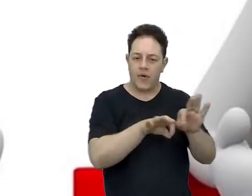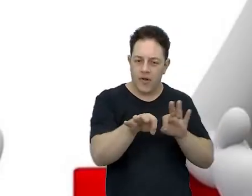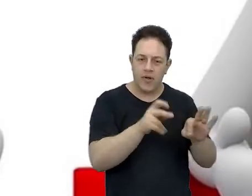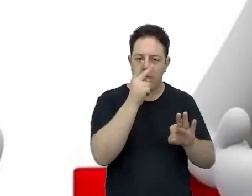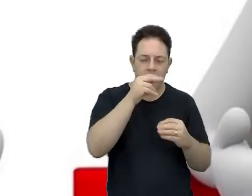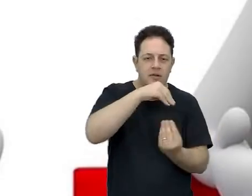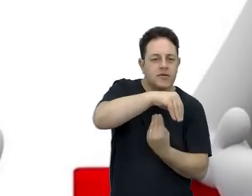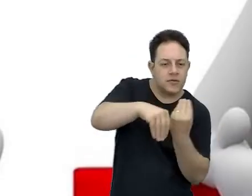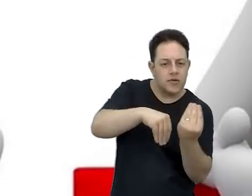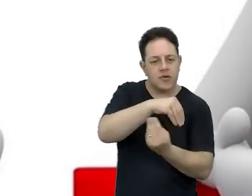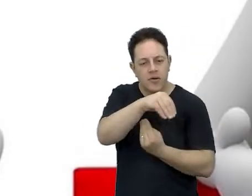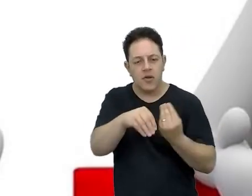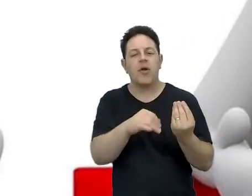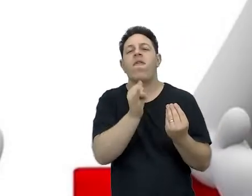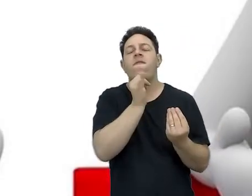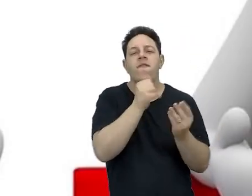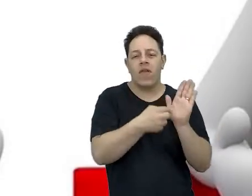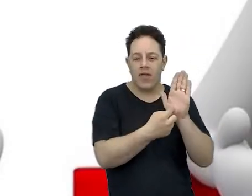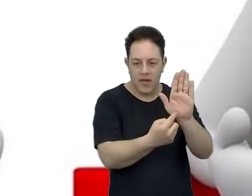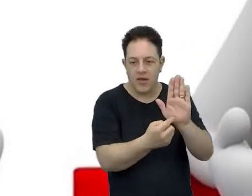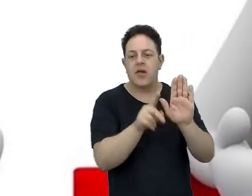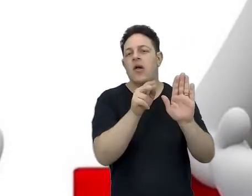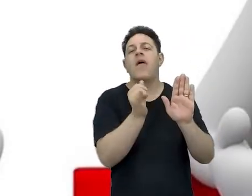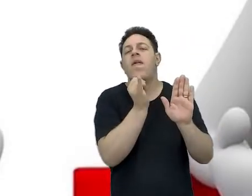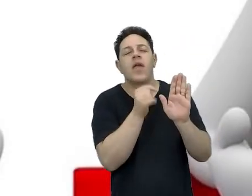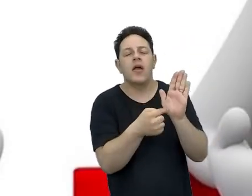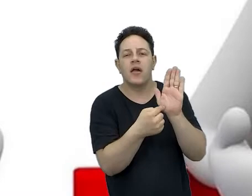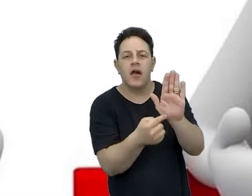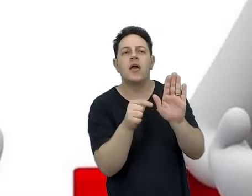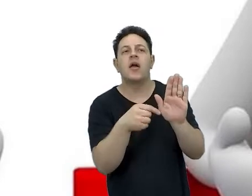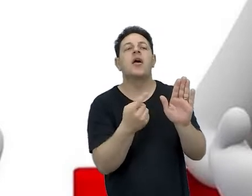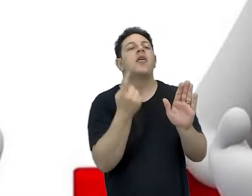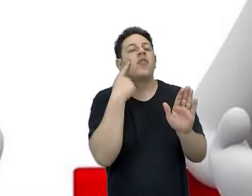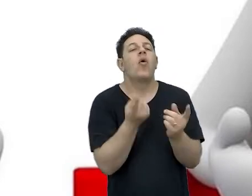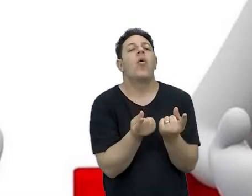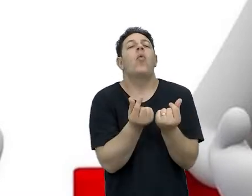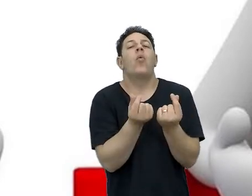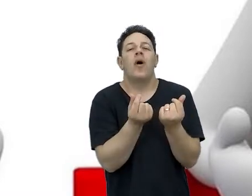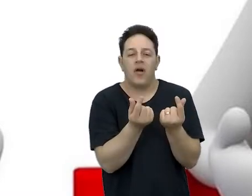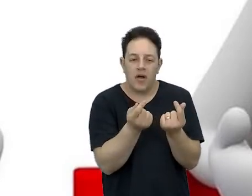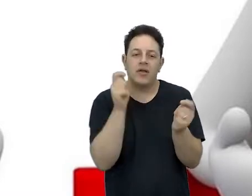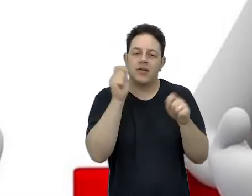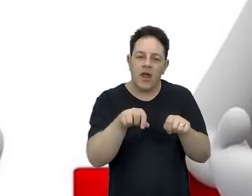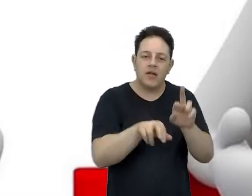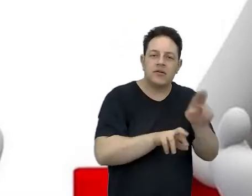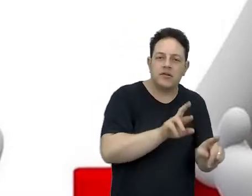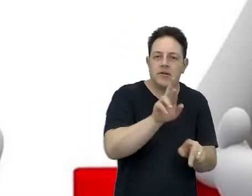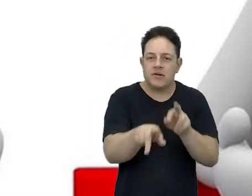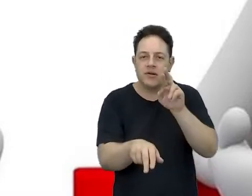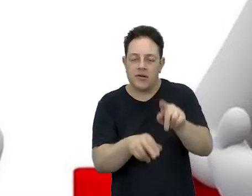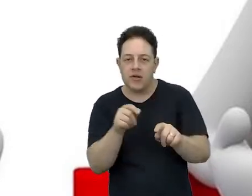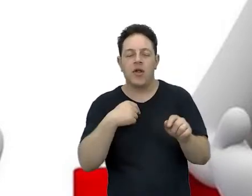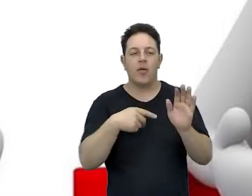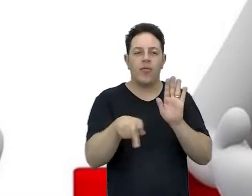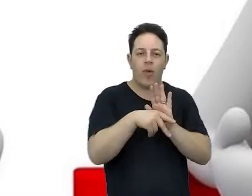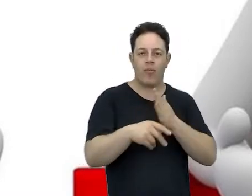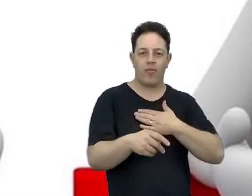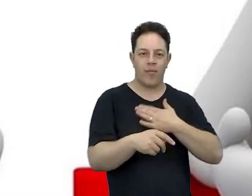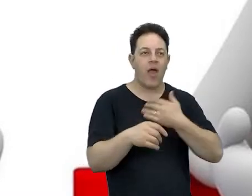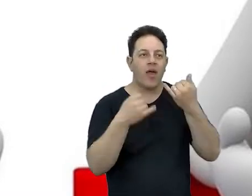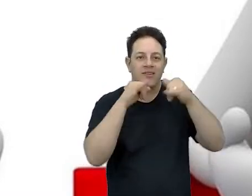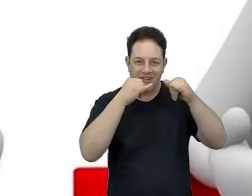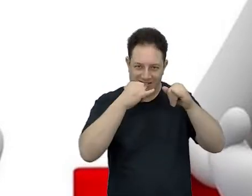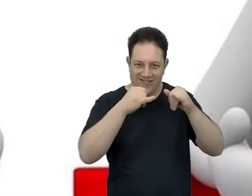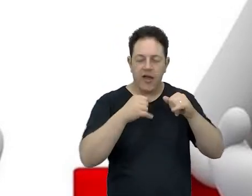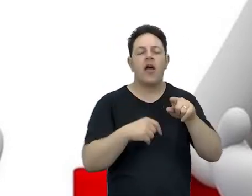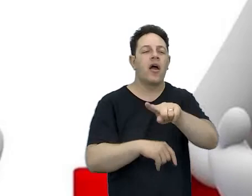Mesclando aí, usando esse simulador, porque esse simulador fala quanto custa para você diversificar a sua matriz energética. Tá. Então,